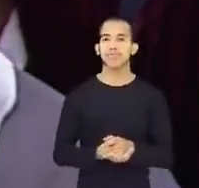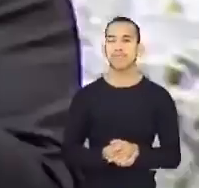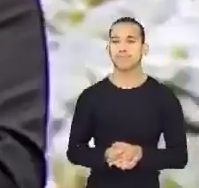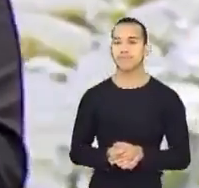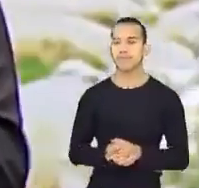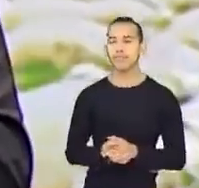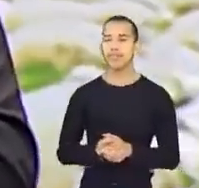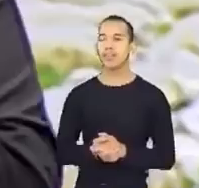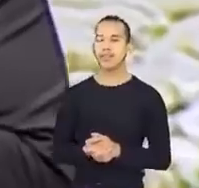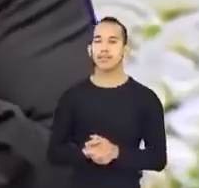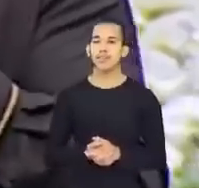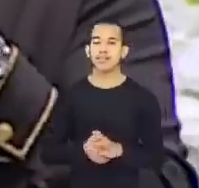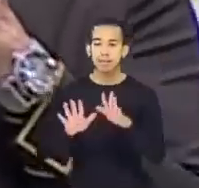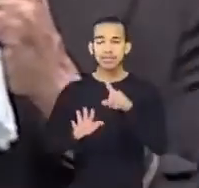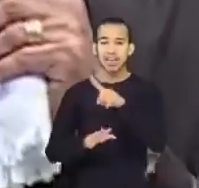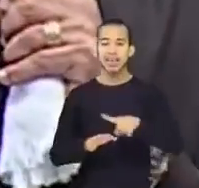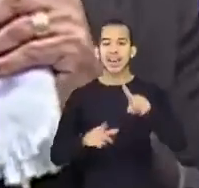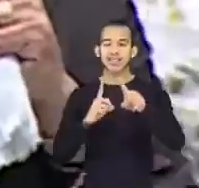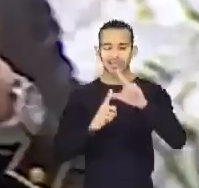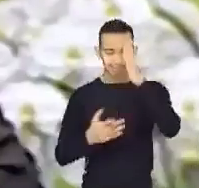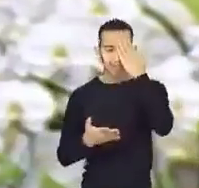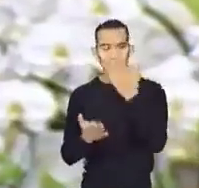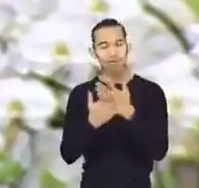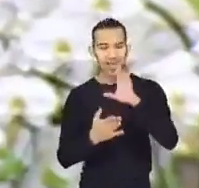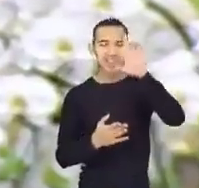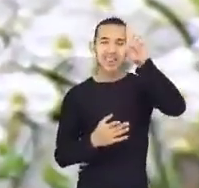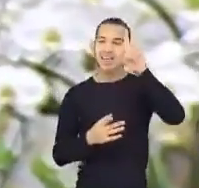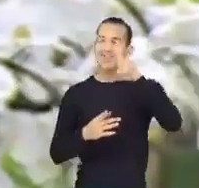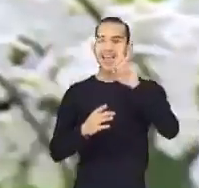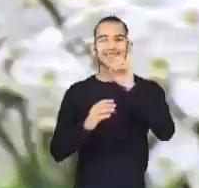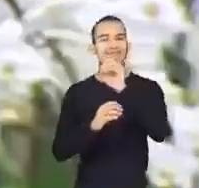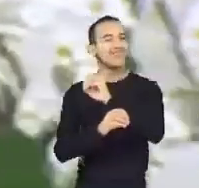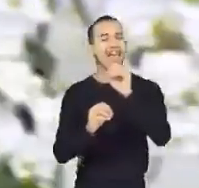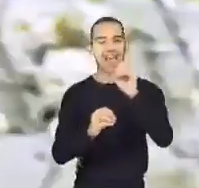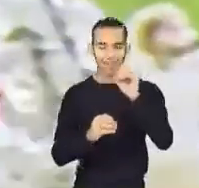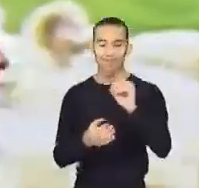Mas para aqueles que esperam em Deus é zero.